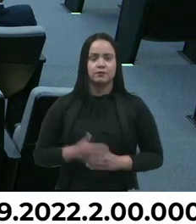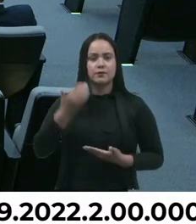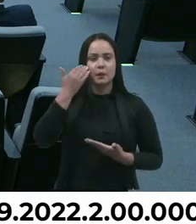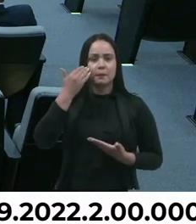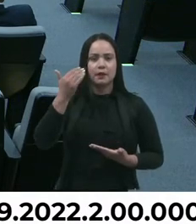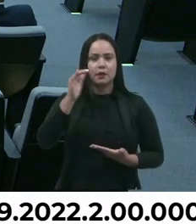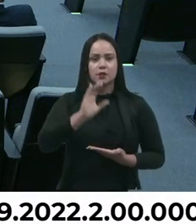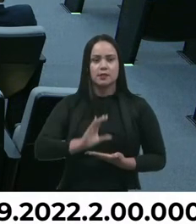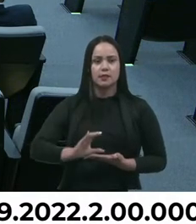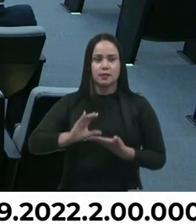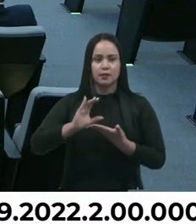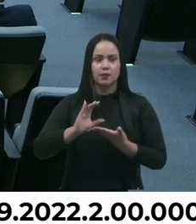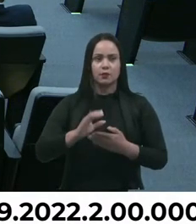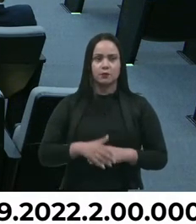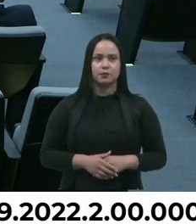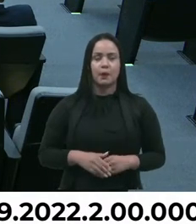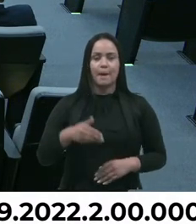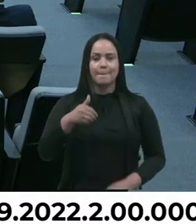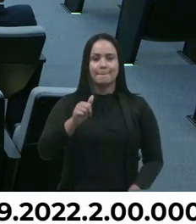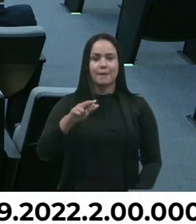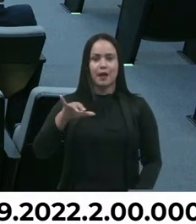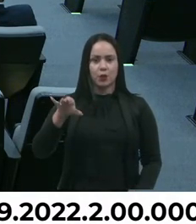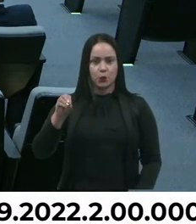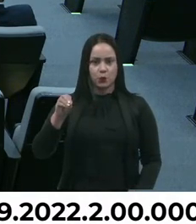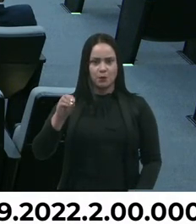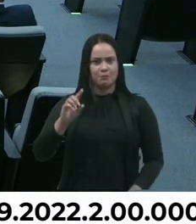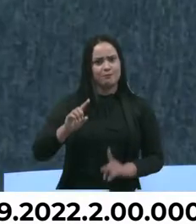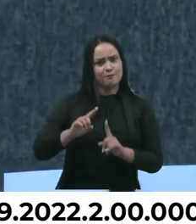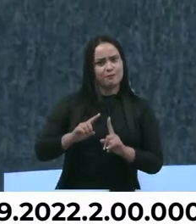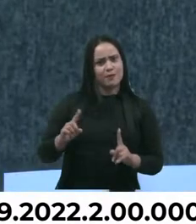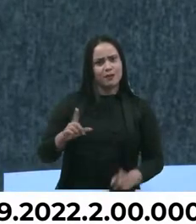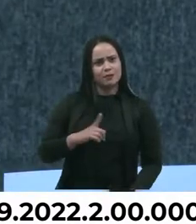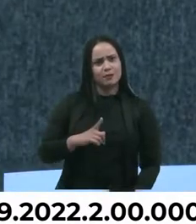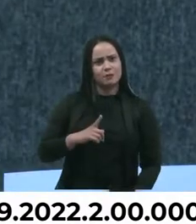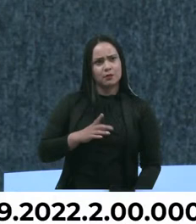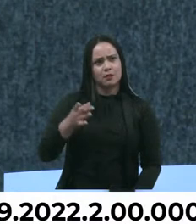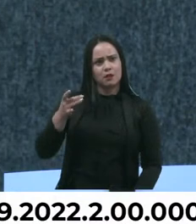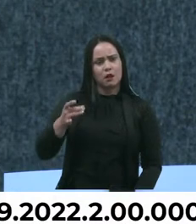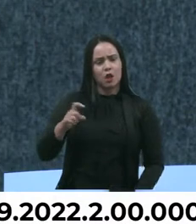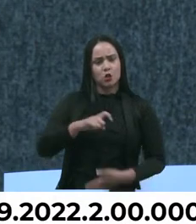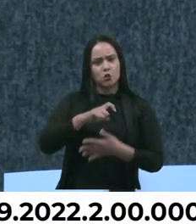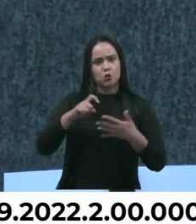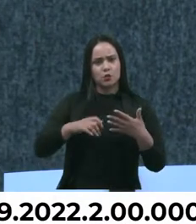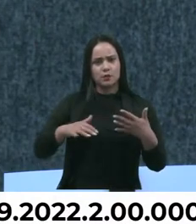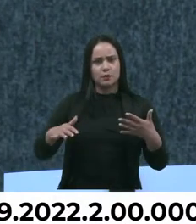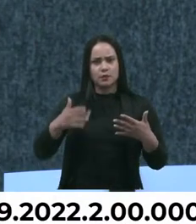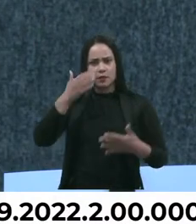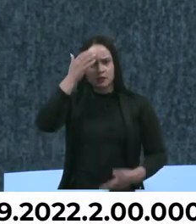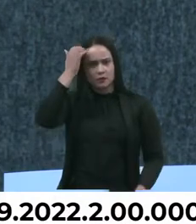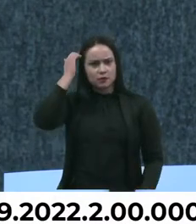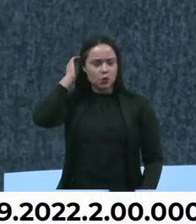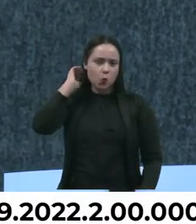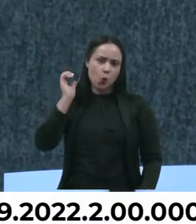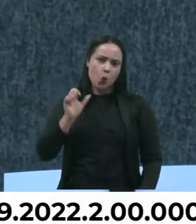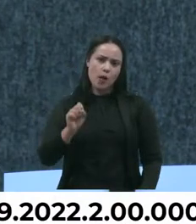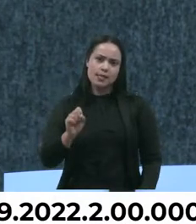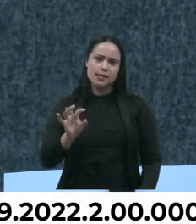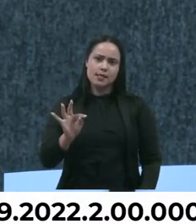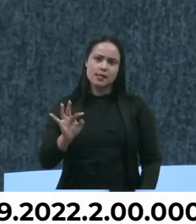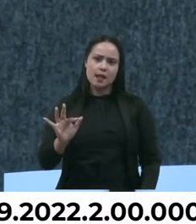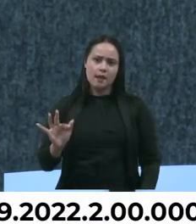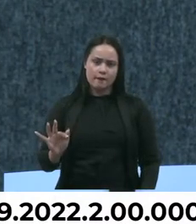Obrigada, conselheiro Mário. Mas apenas porque foi citada a jurisprudência do Supremo Tribunal Federal,